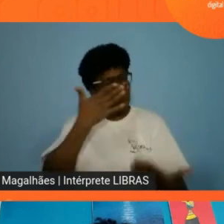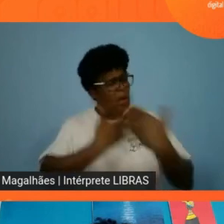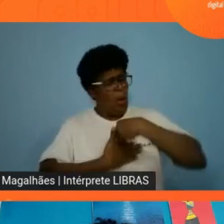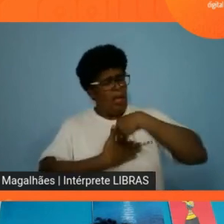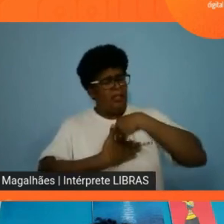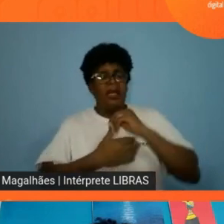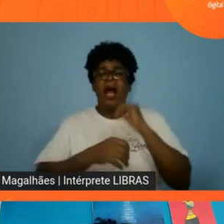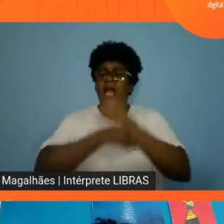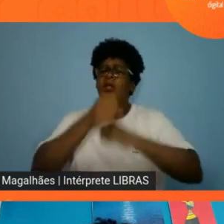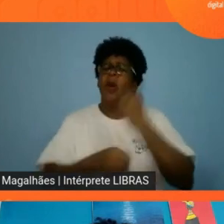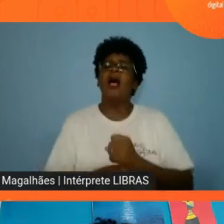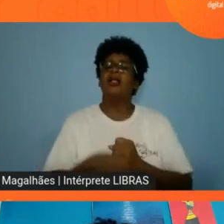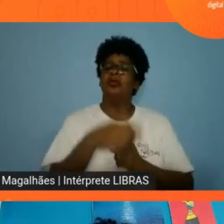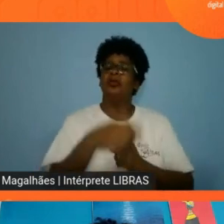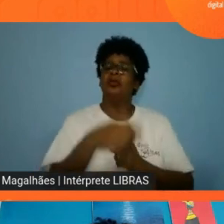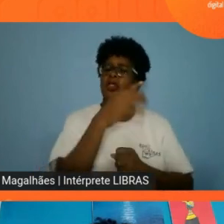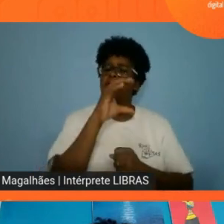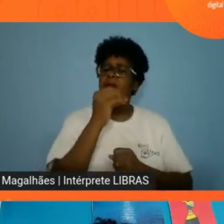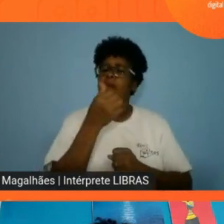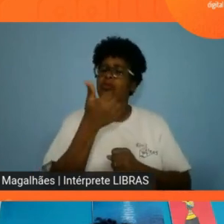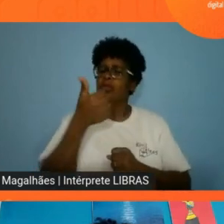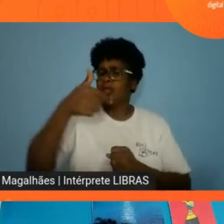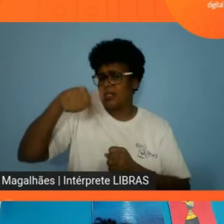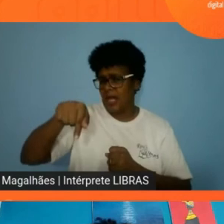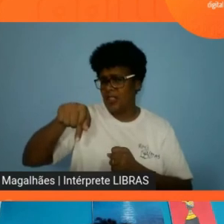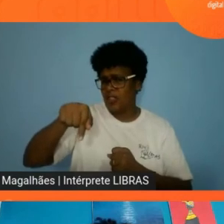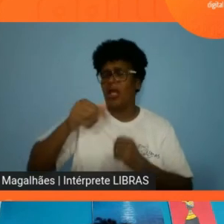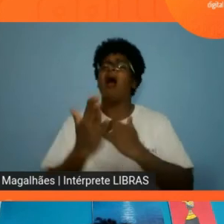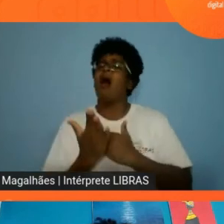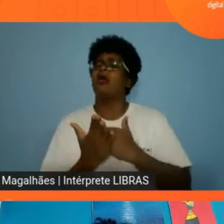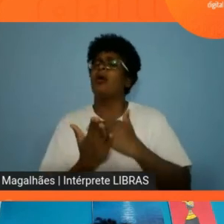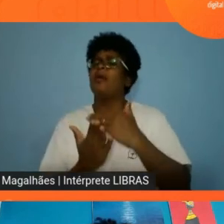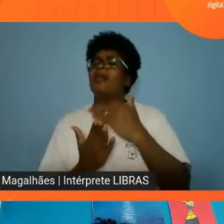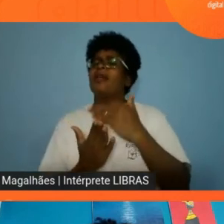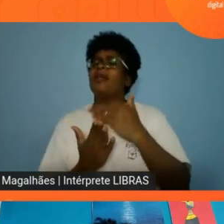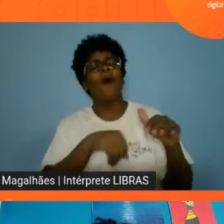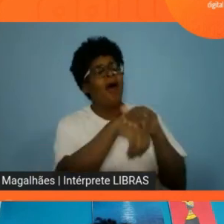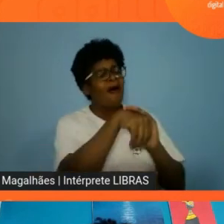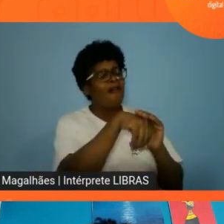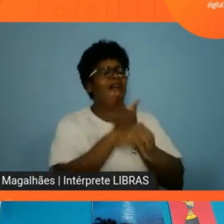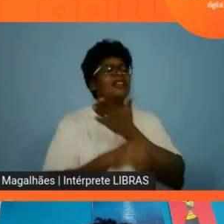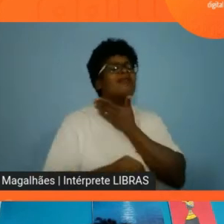2017, eu comecei a ir para rodas de conversa,